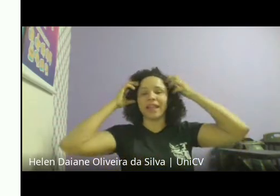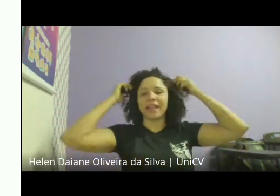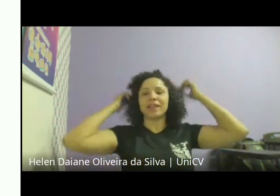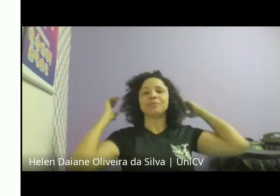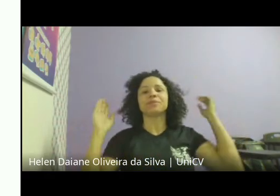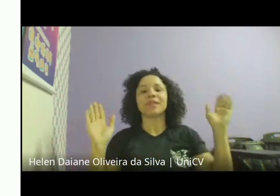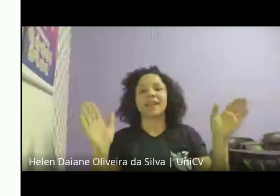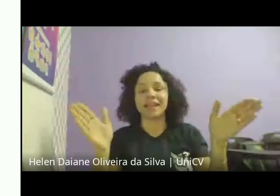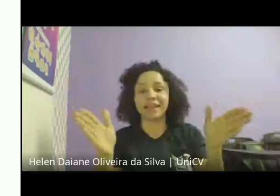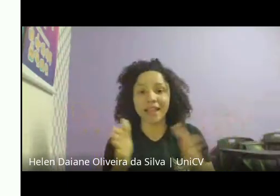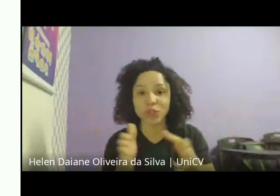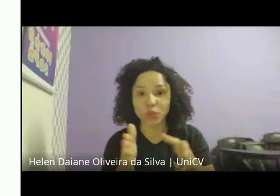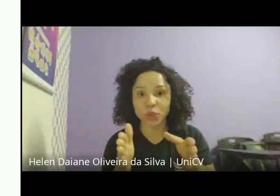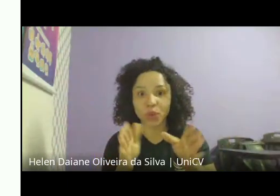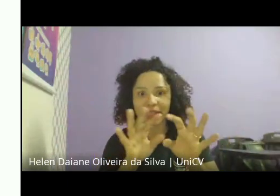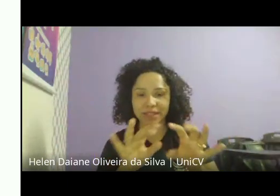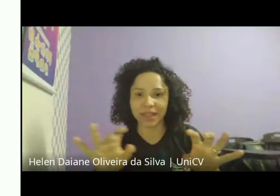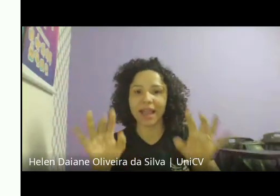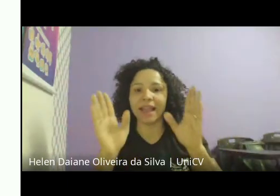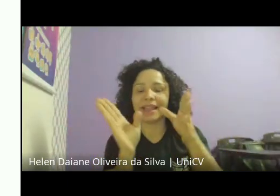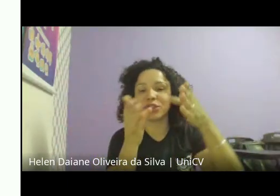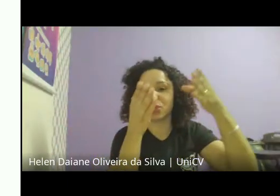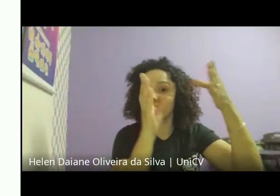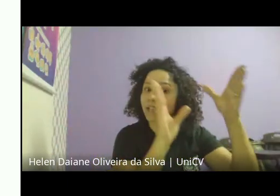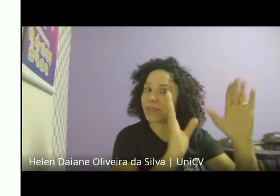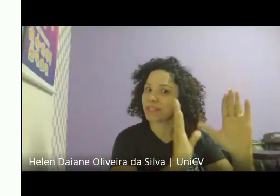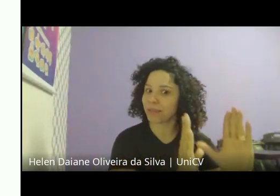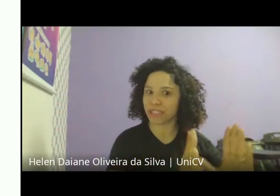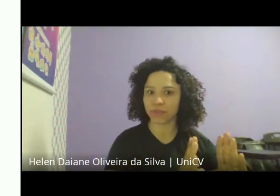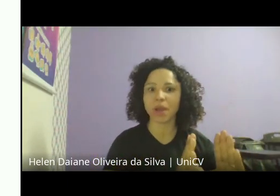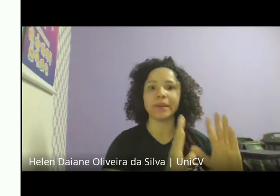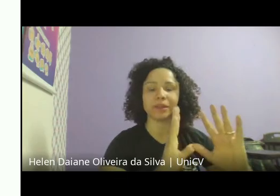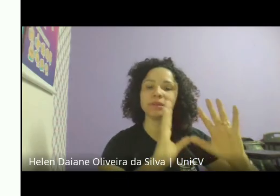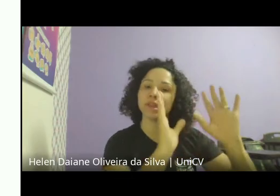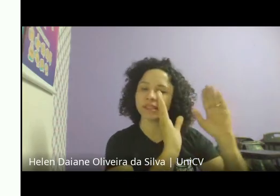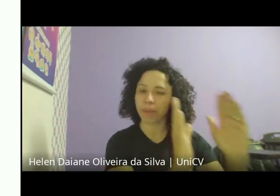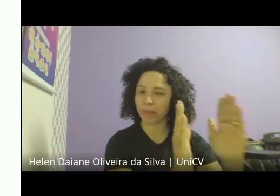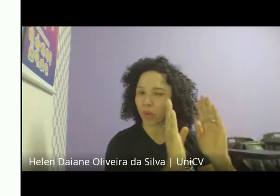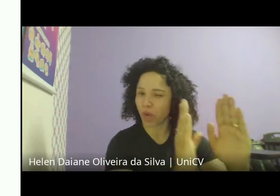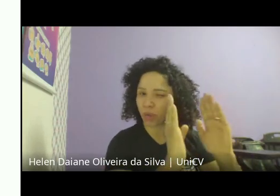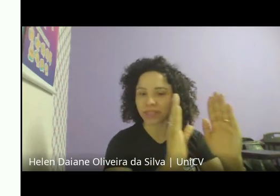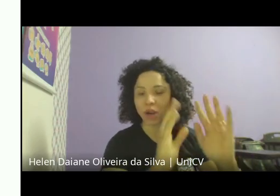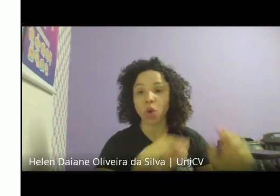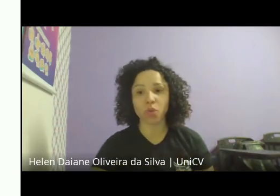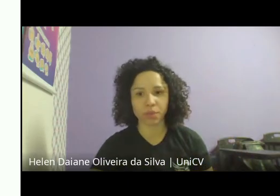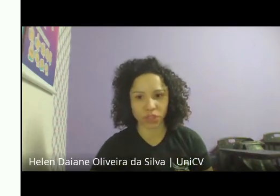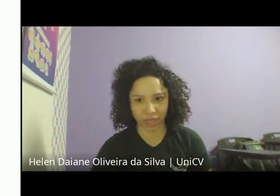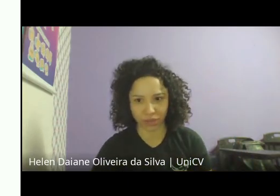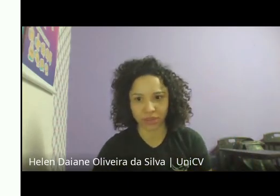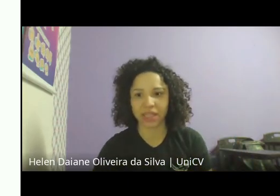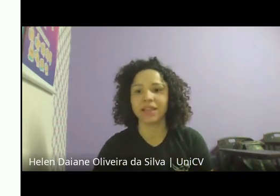questão da estrutura, sim, aí a estrutura da Libras é mais visual. Então, sempre procura começar com